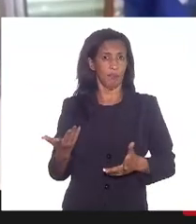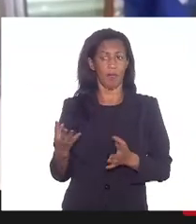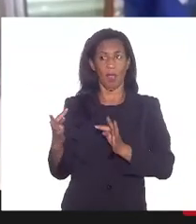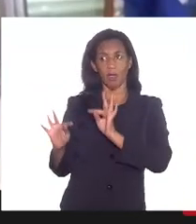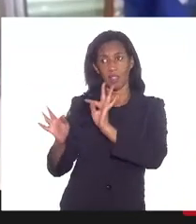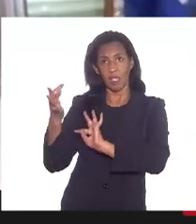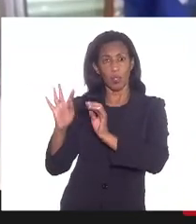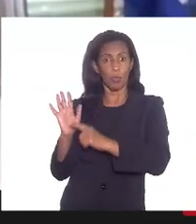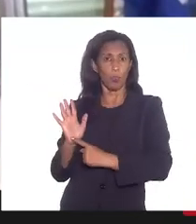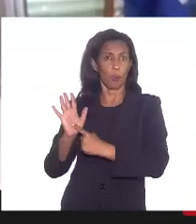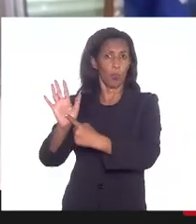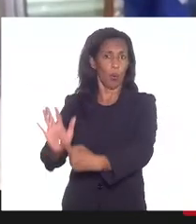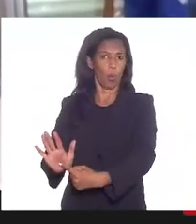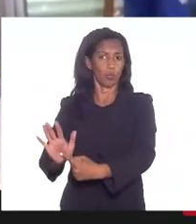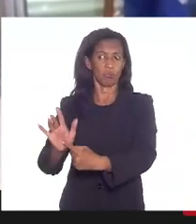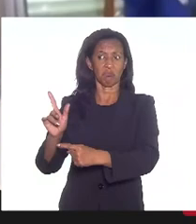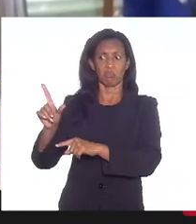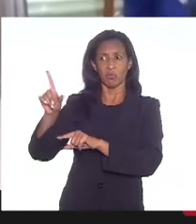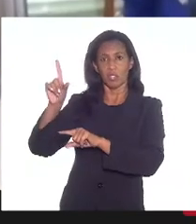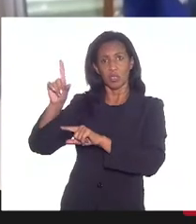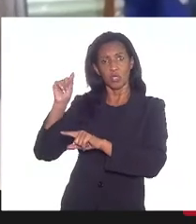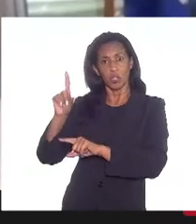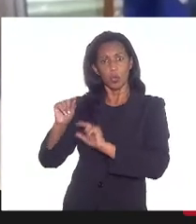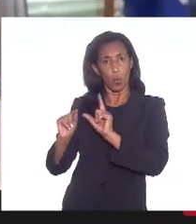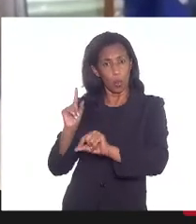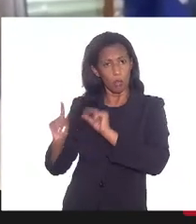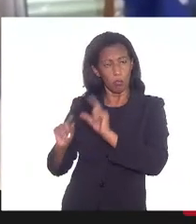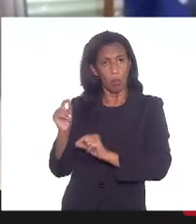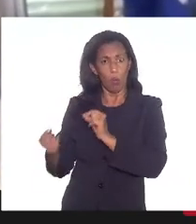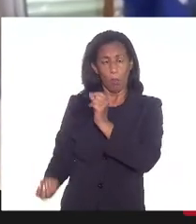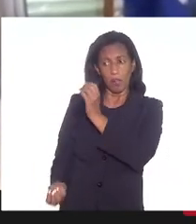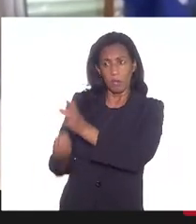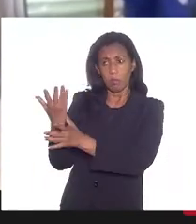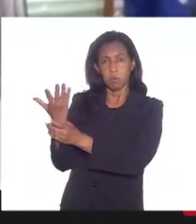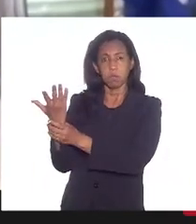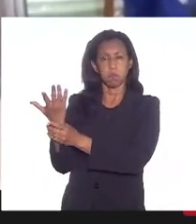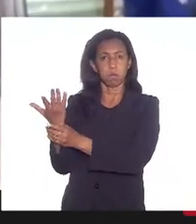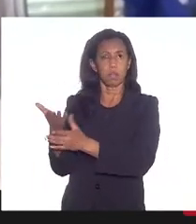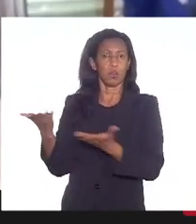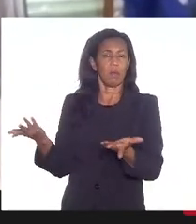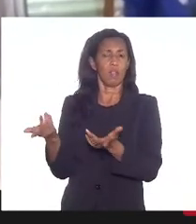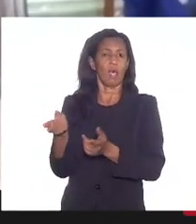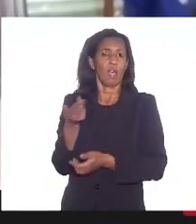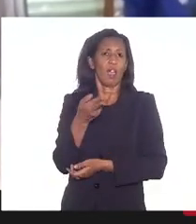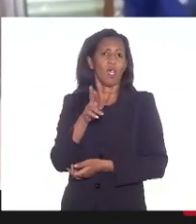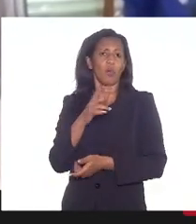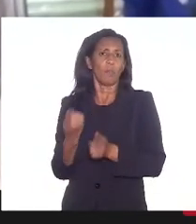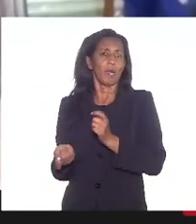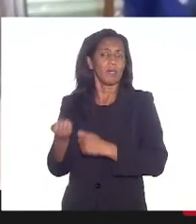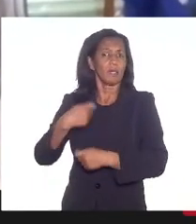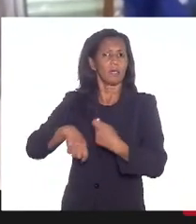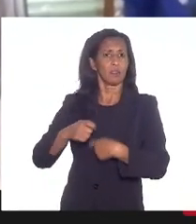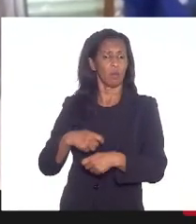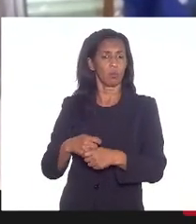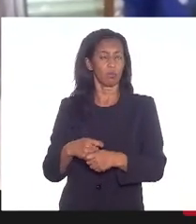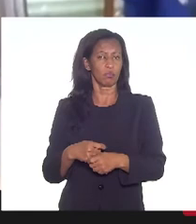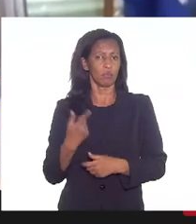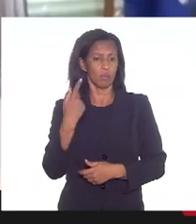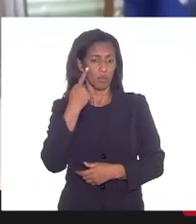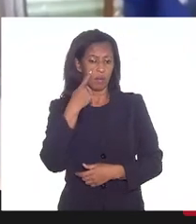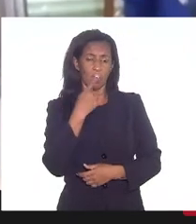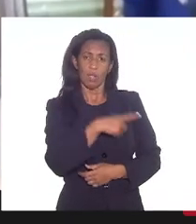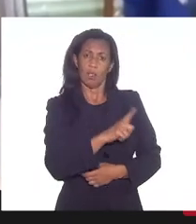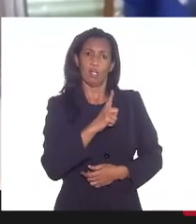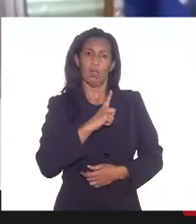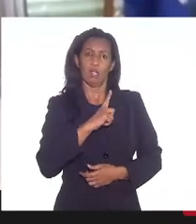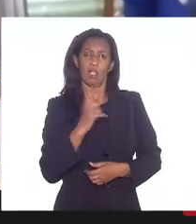tecnologia mostra que muitas alternativas começam a surgir, inclusive a própria recuperação que isso acontece hoje nos Estados Unidos, através do shale gas,